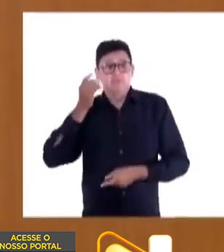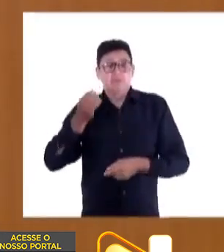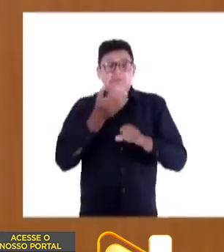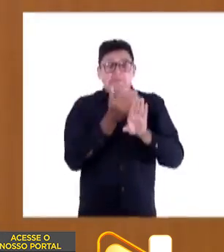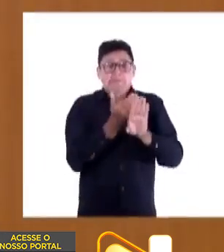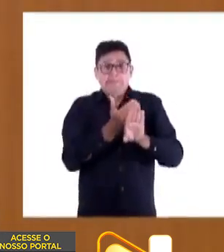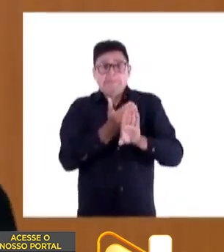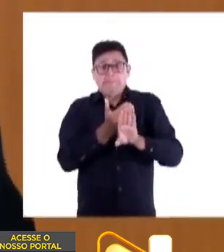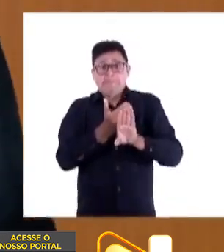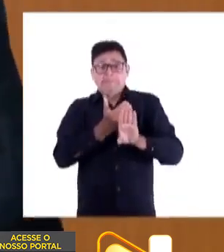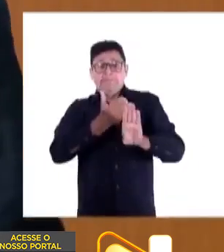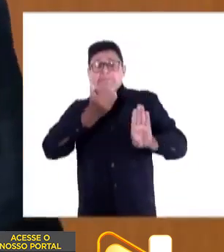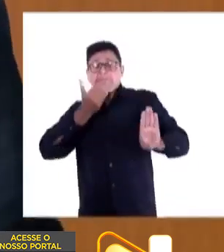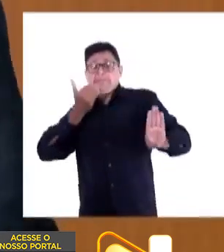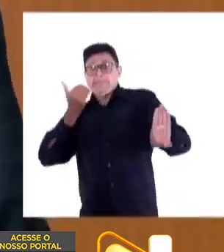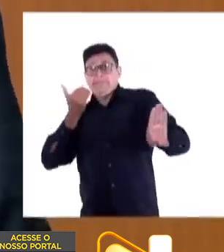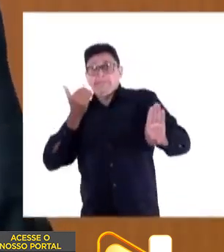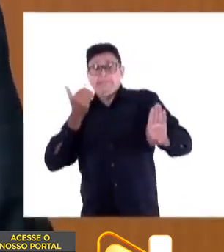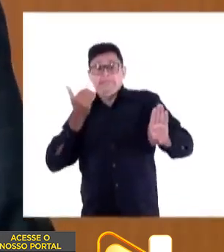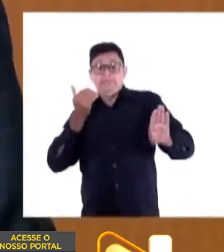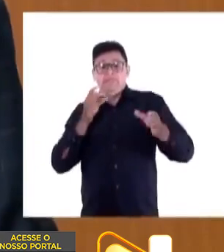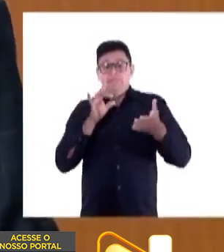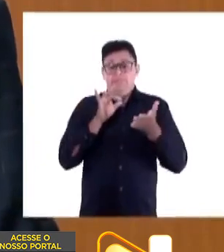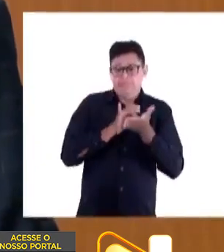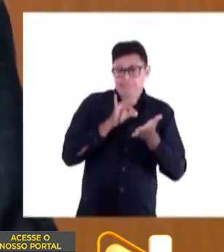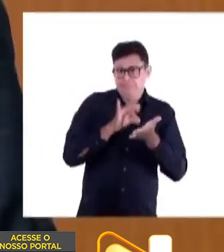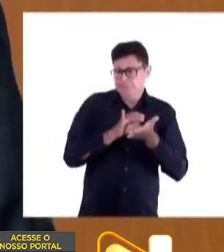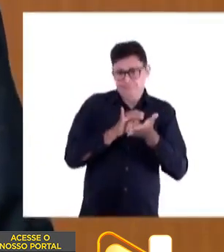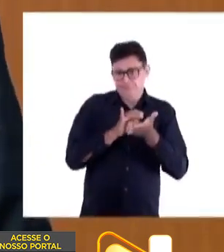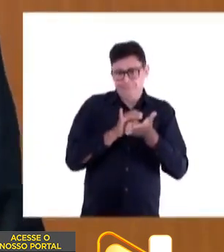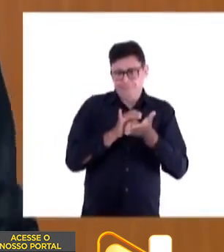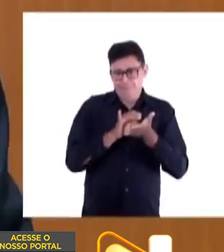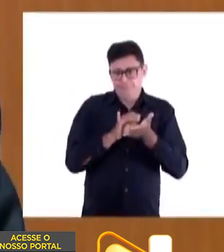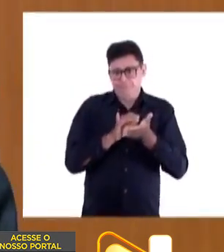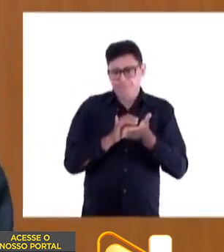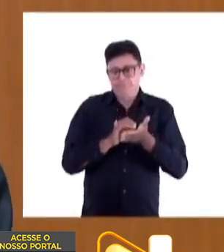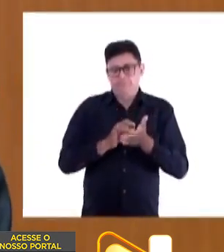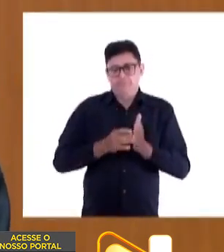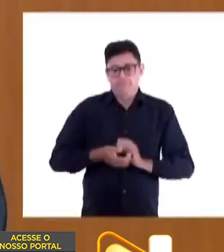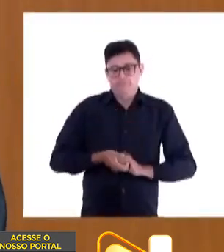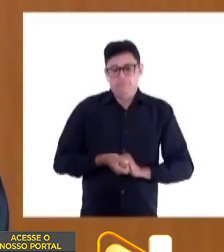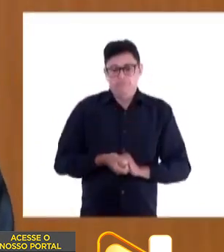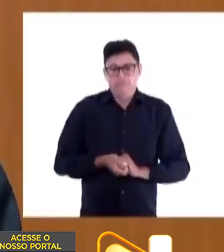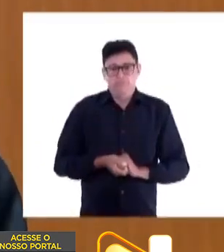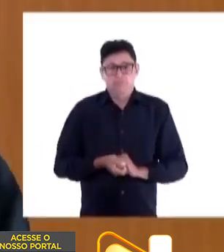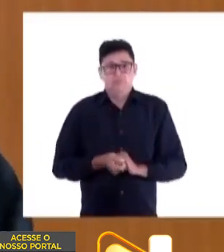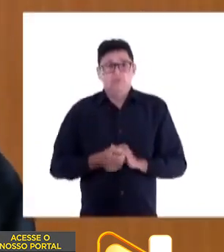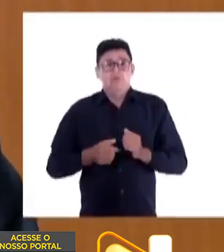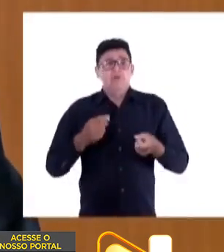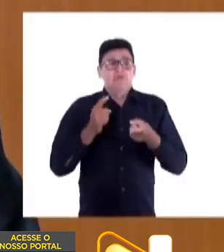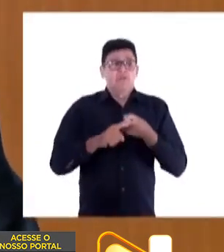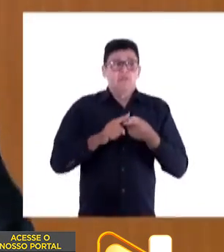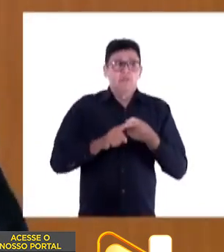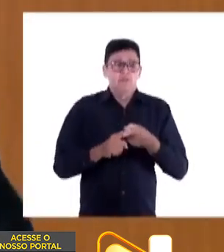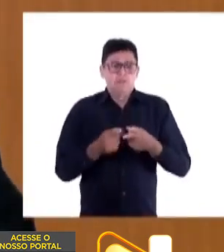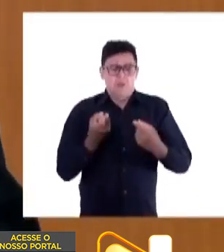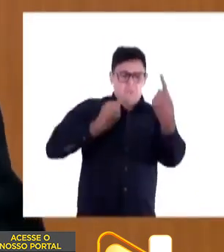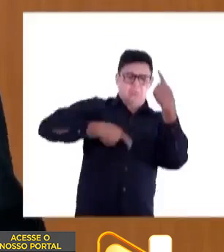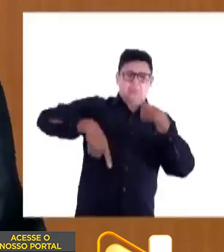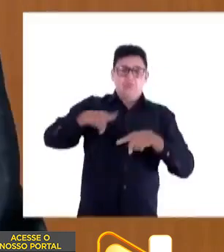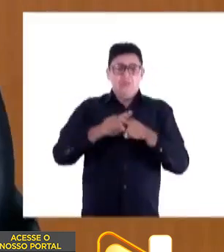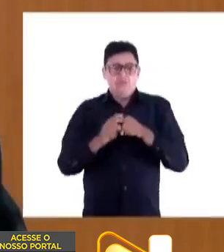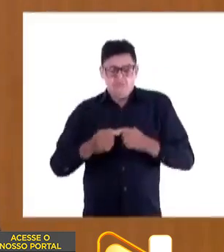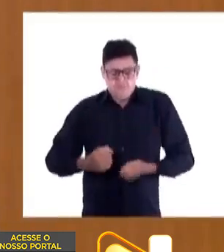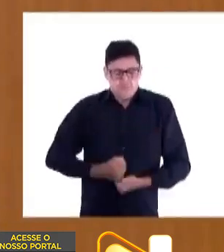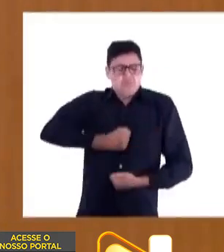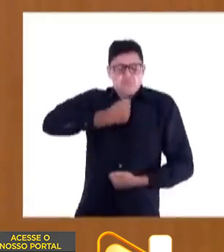afastaram e muito da verdade. e do tom de oposição mais